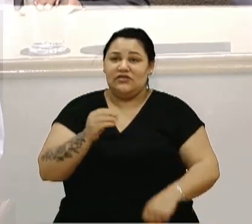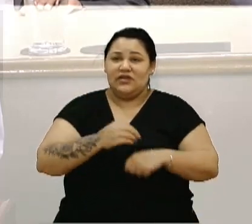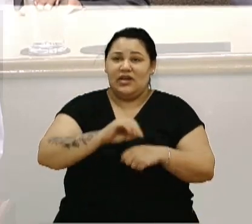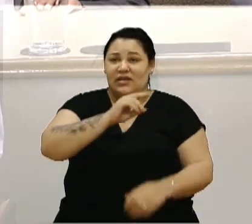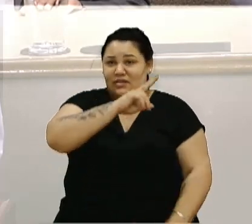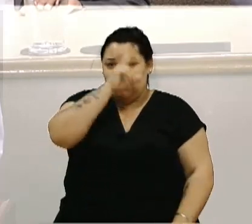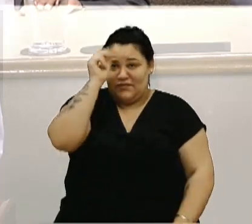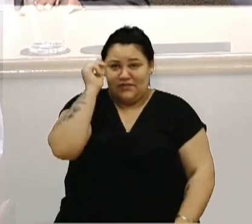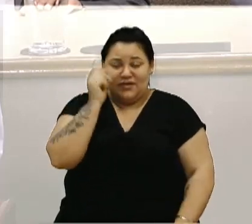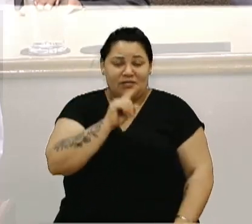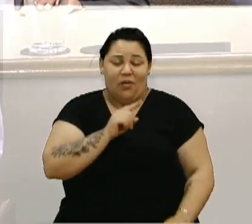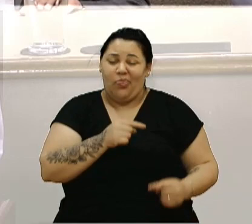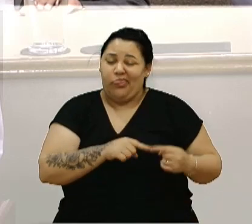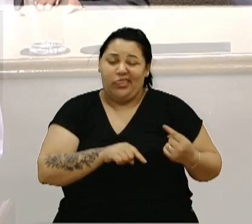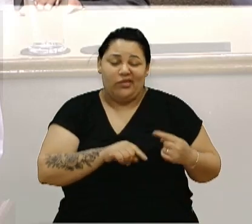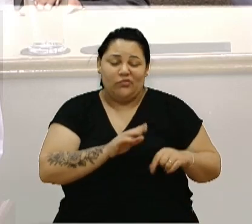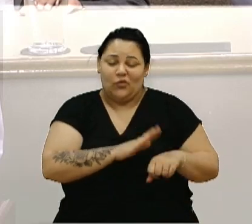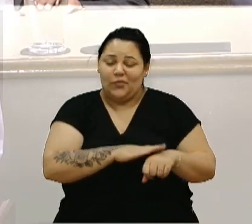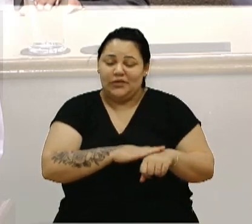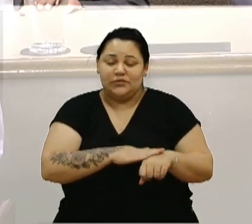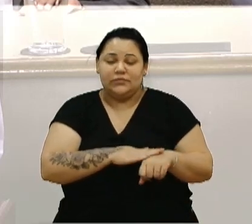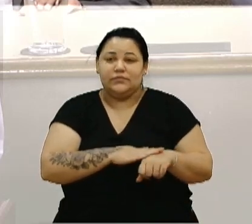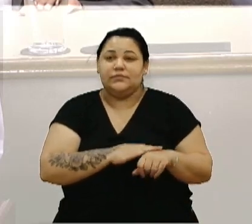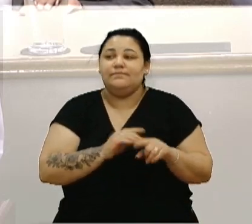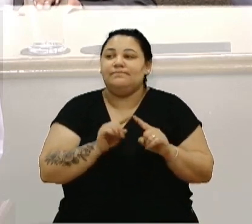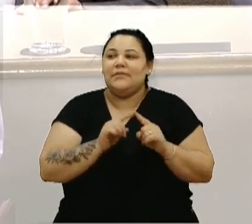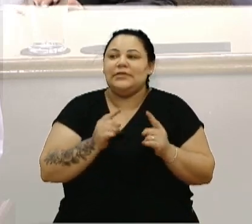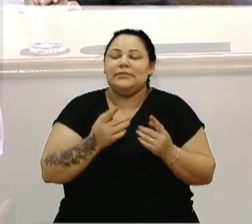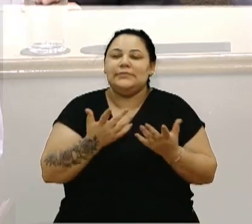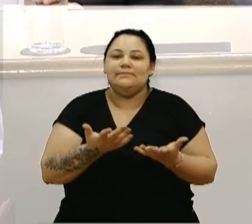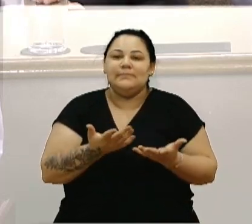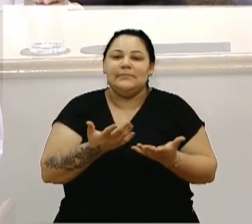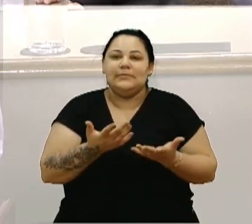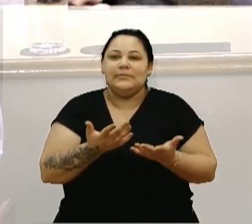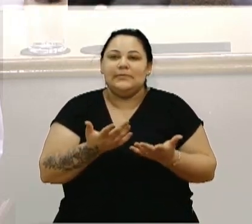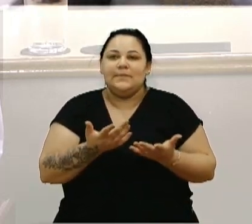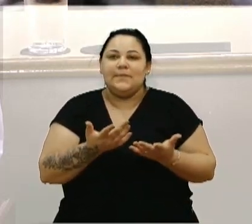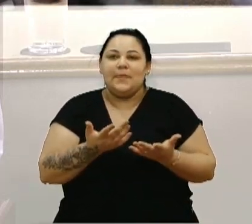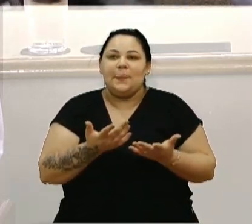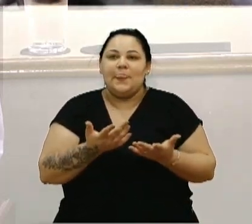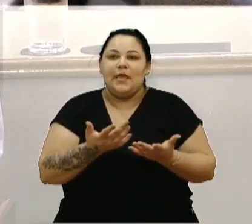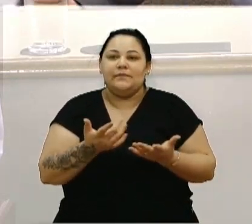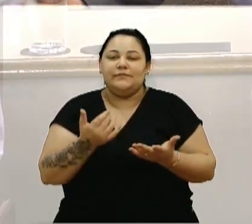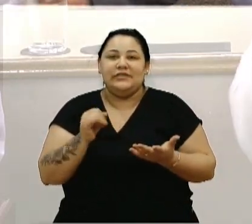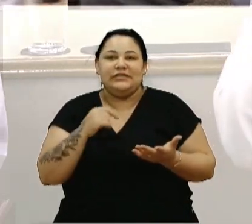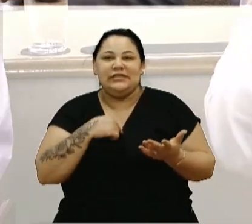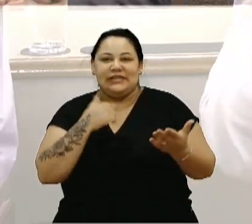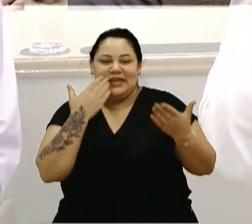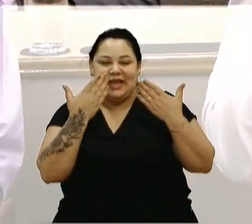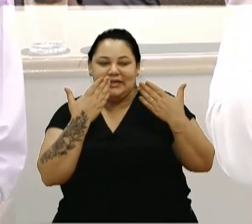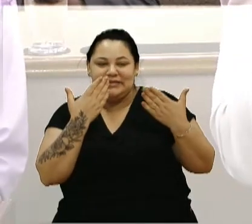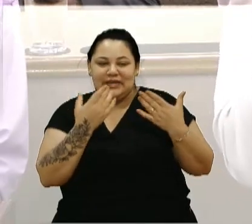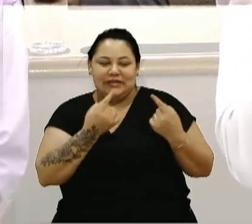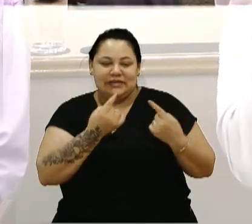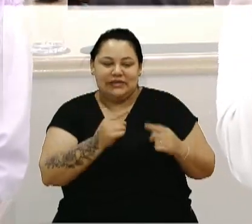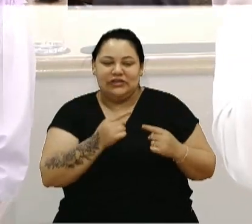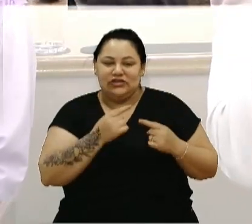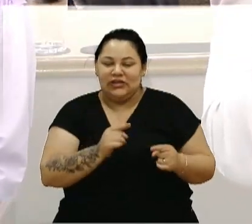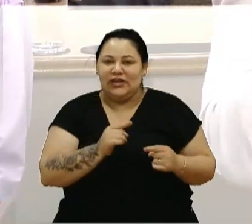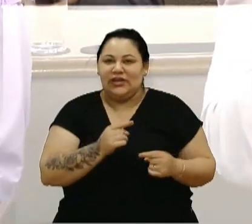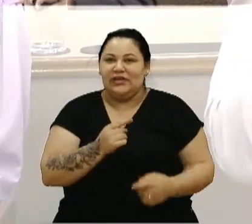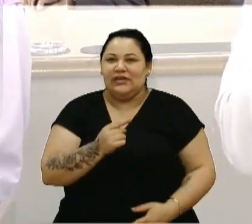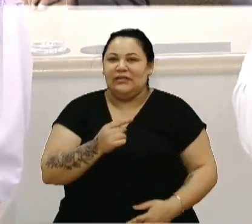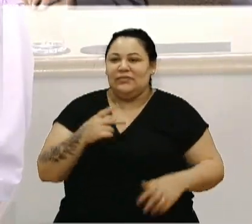foi bem sucedida naquele momento. Então, se nós formos aqui pontuar e criticar